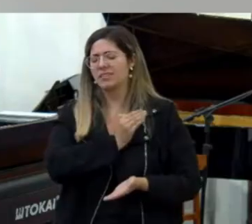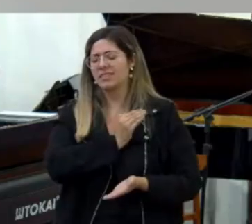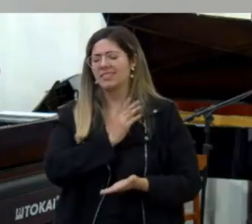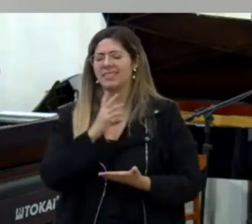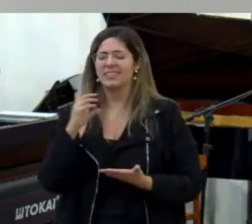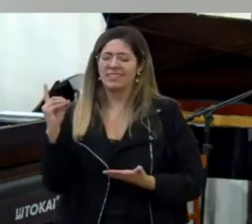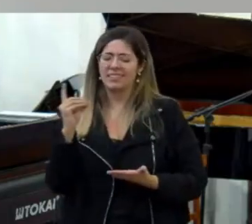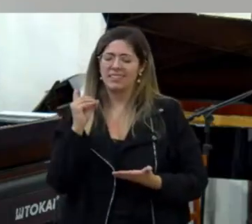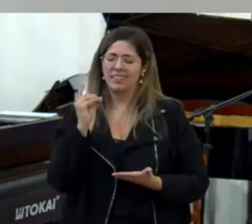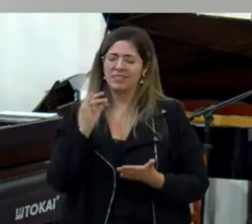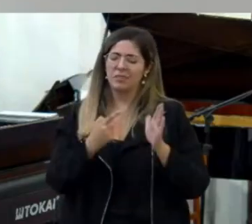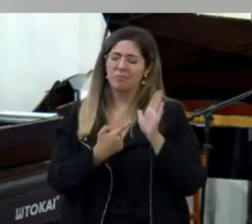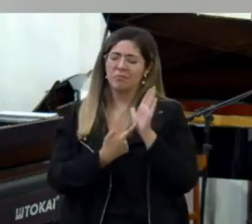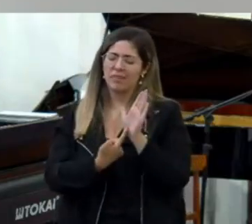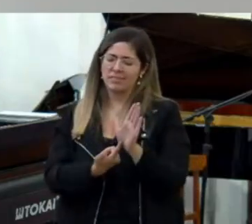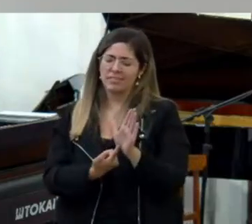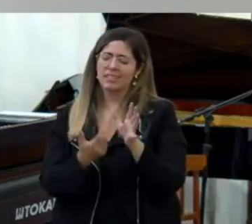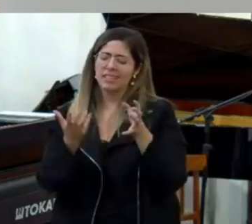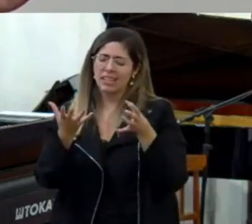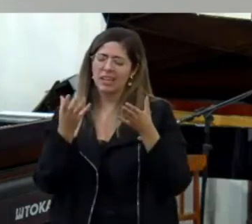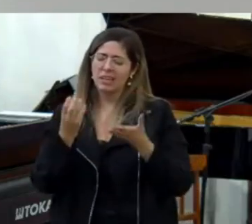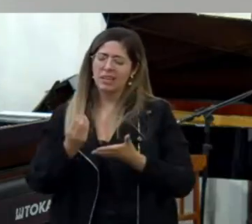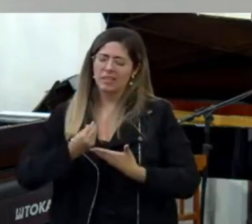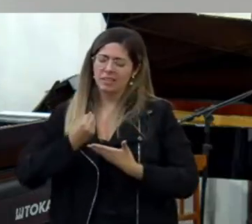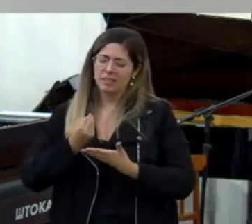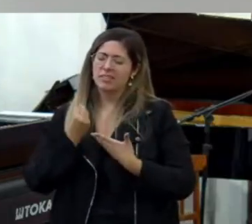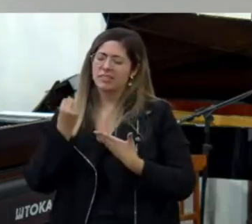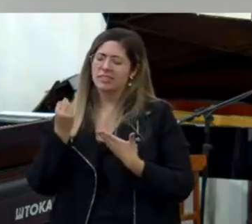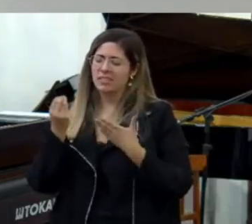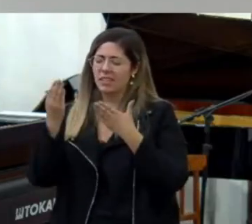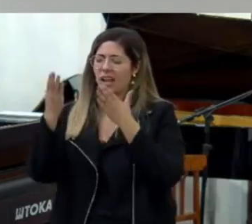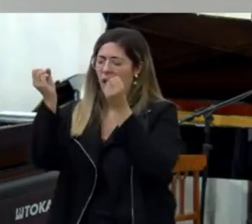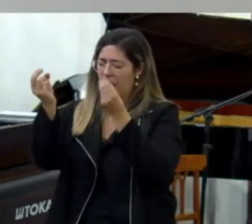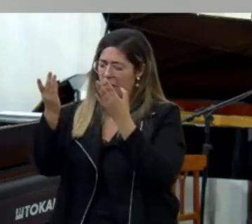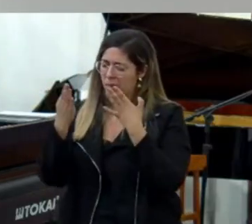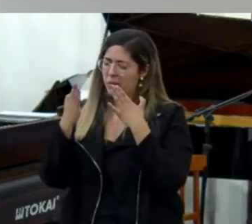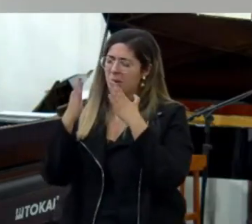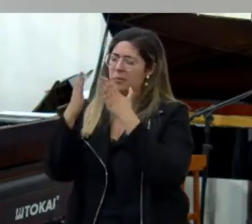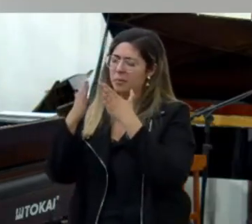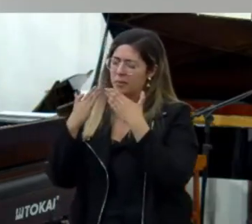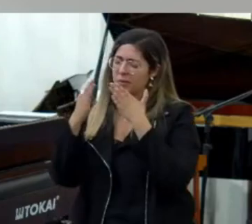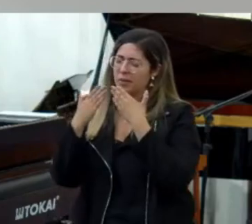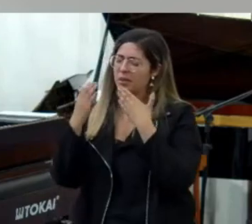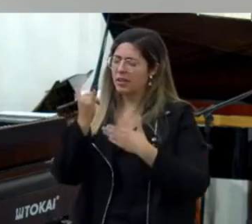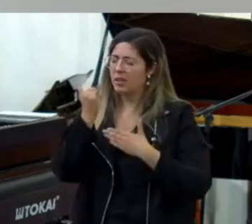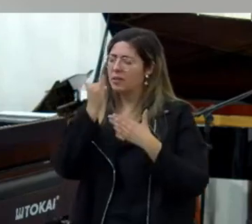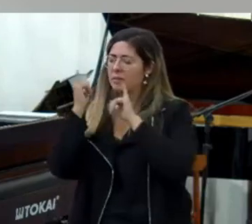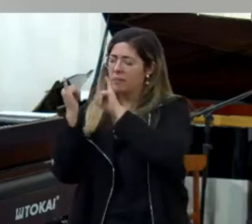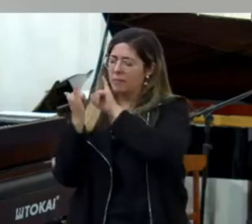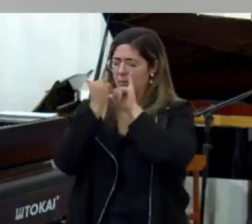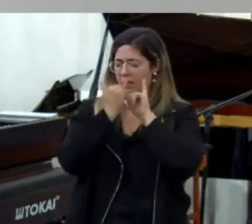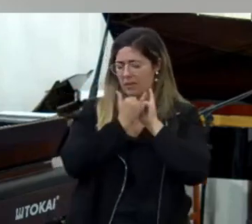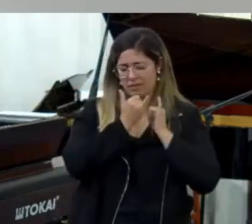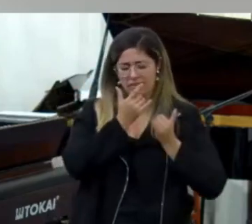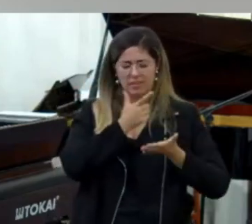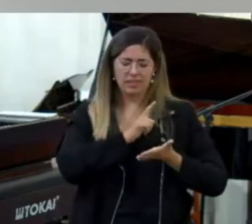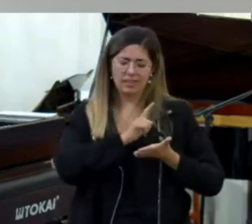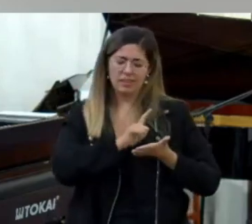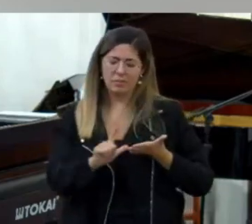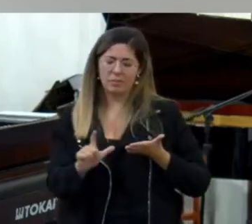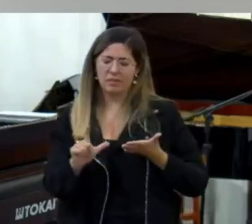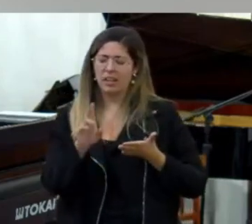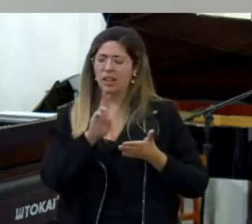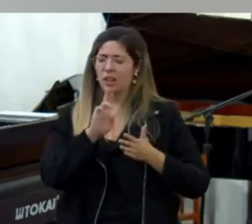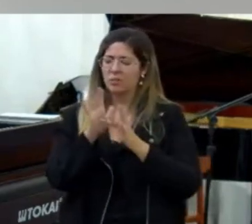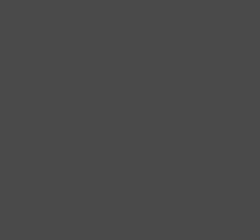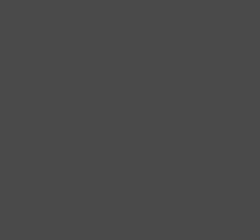Davi. Queremos ver isso na nossa vida. Abençoa-nos, te pedimos, com perdão dos nossos pecados, no nome de